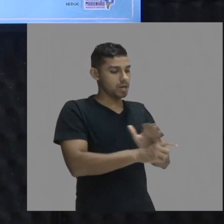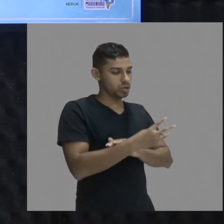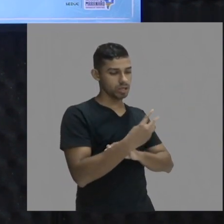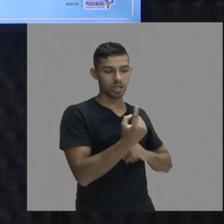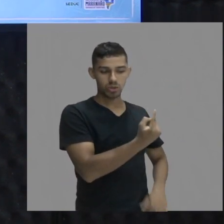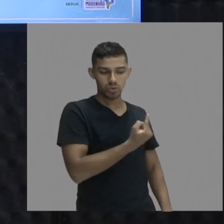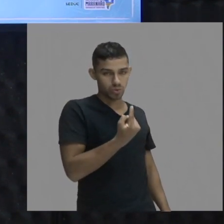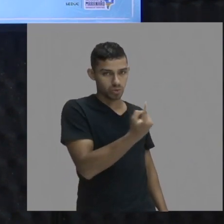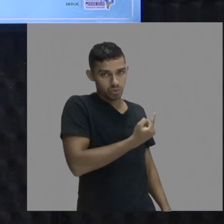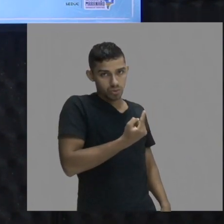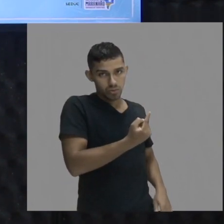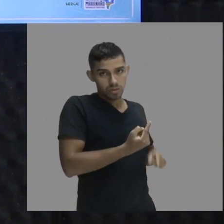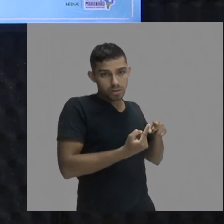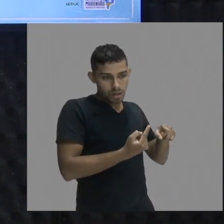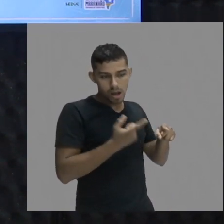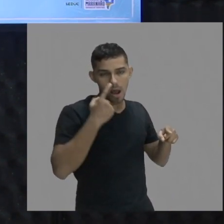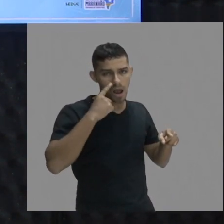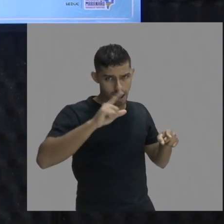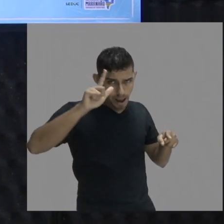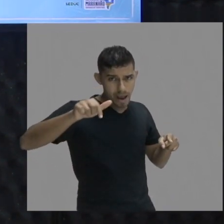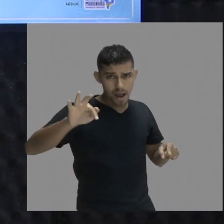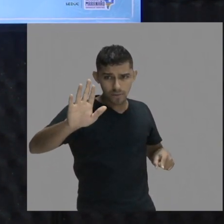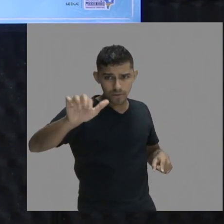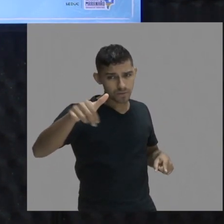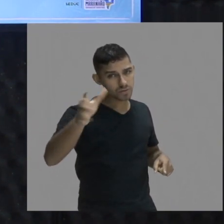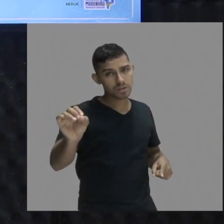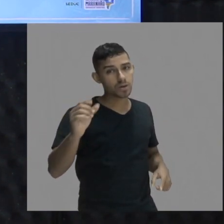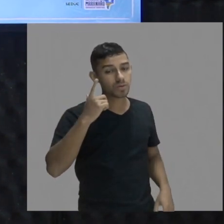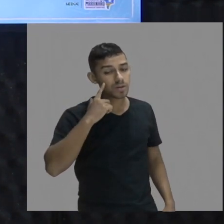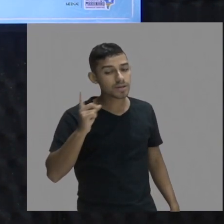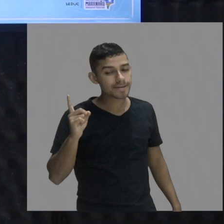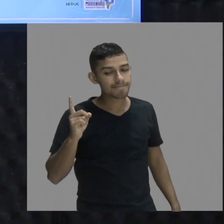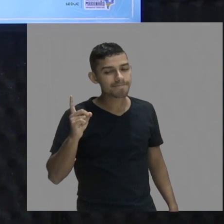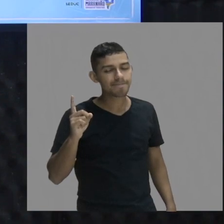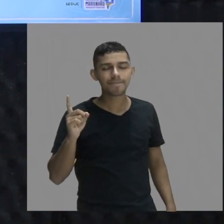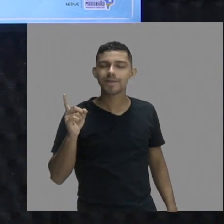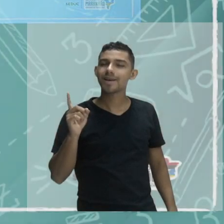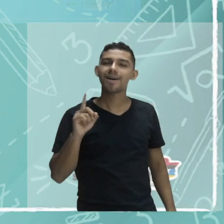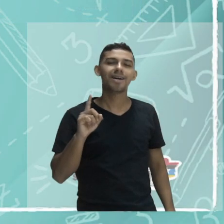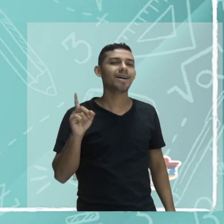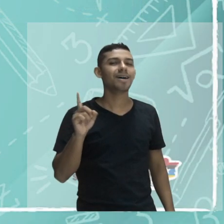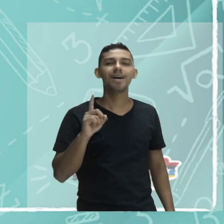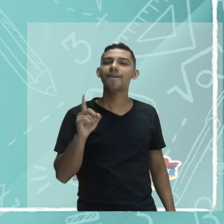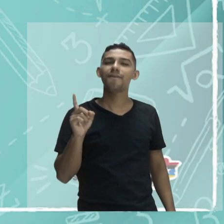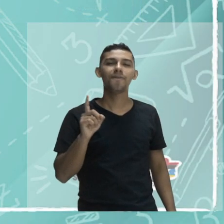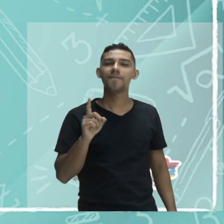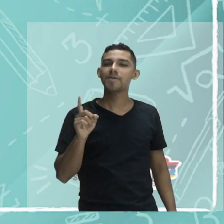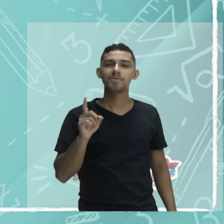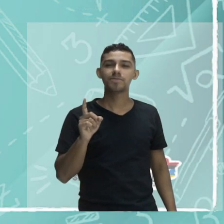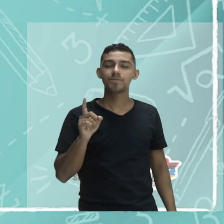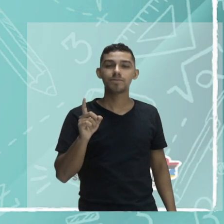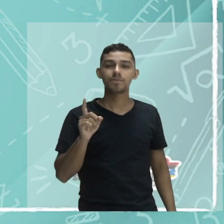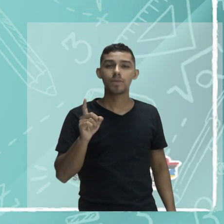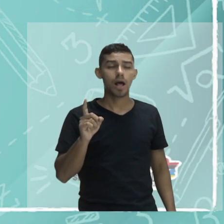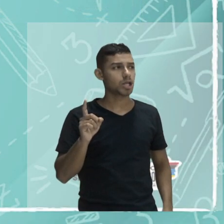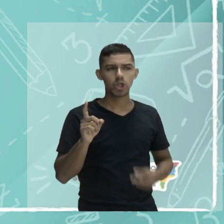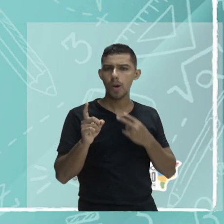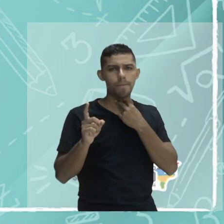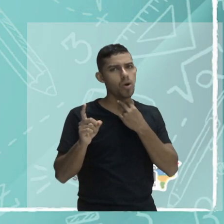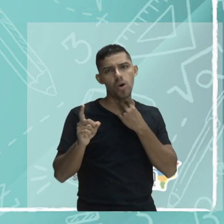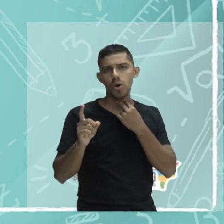impede isso aqui ser função? Isso aqui é uma função, turminha? Vamos ver se é? Não. Isso não pode